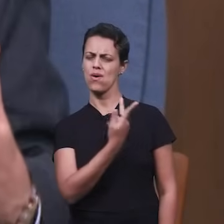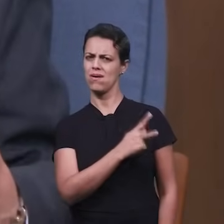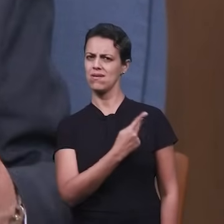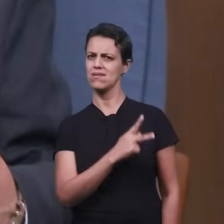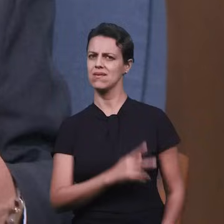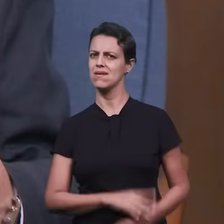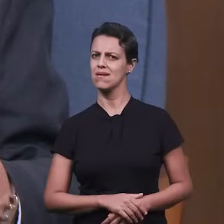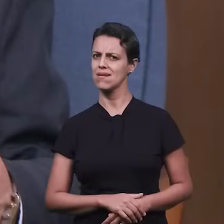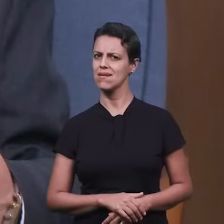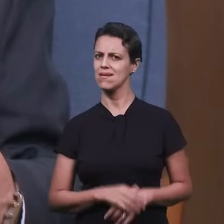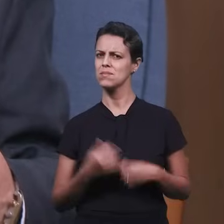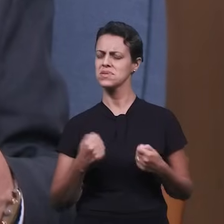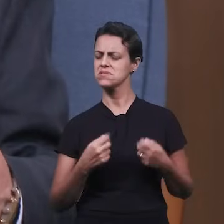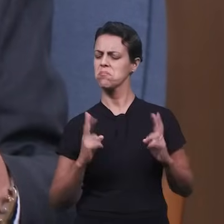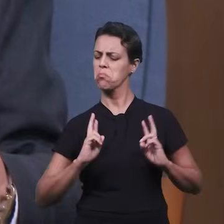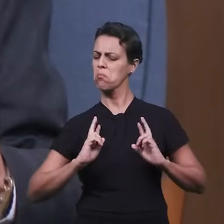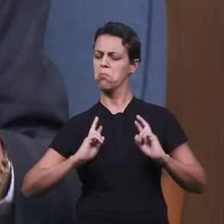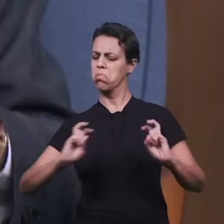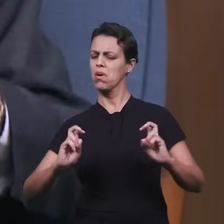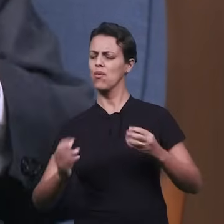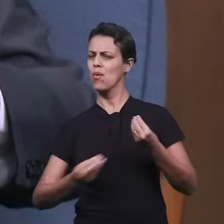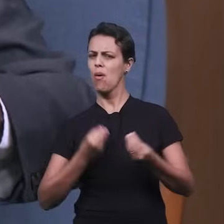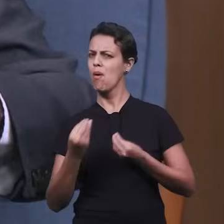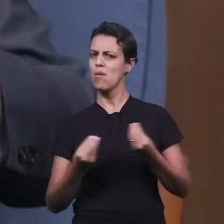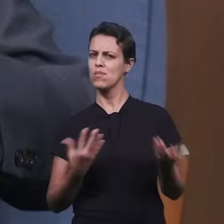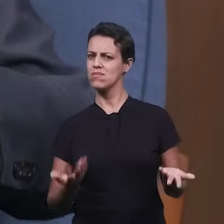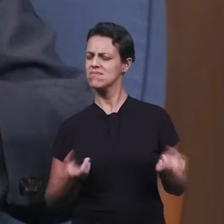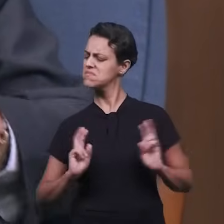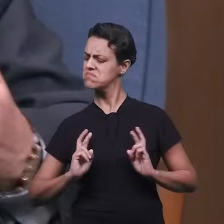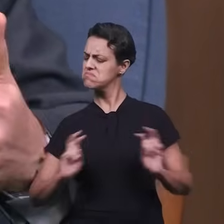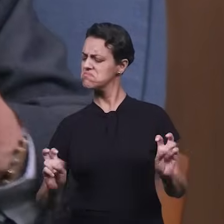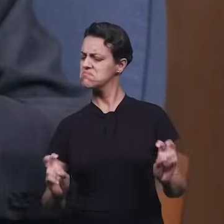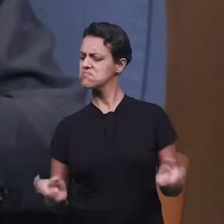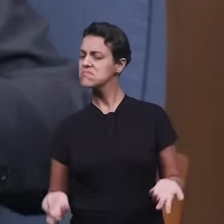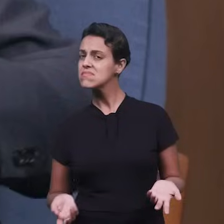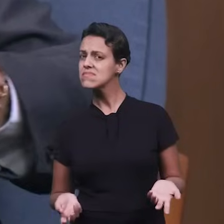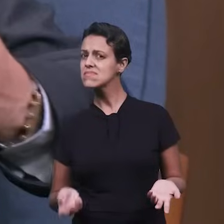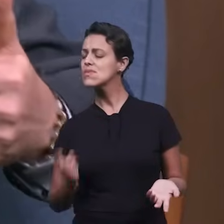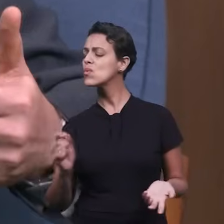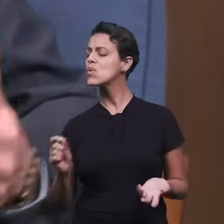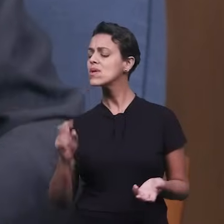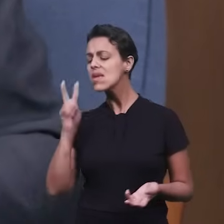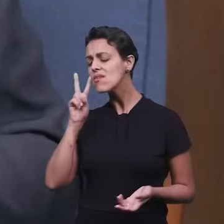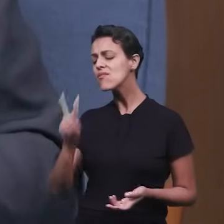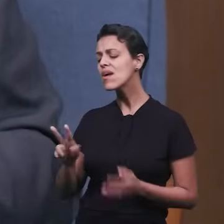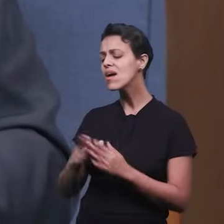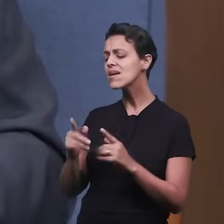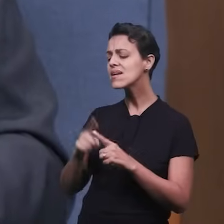agradando dela. Certo? Como é que a igreja hoje tem esses sinais? Que sinais seriam esses